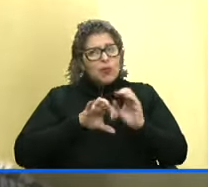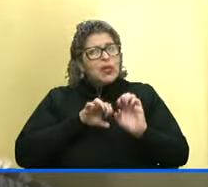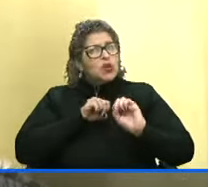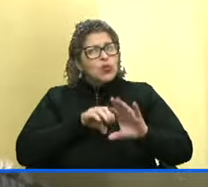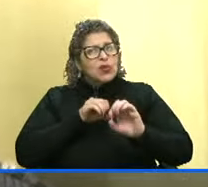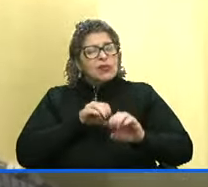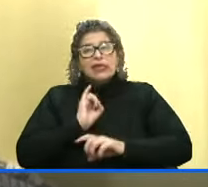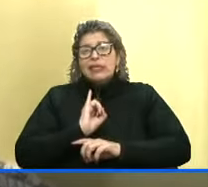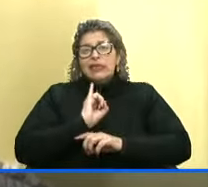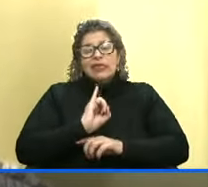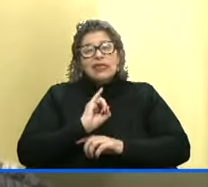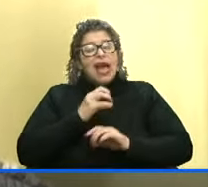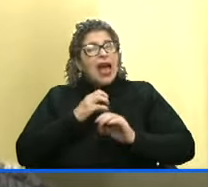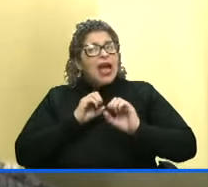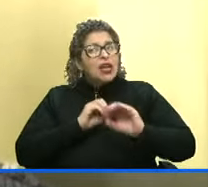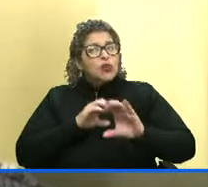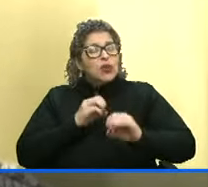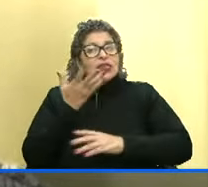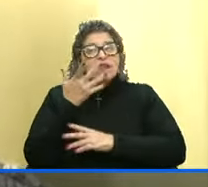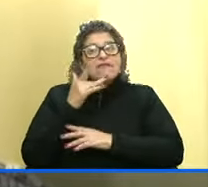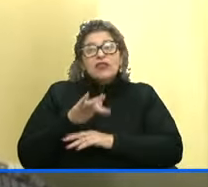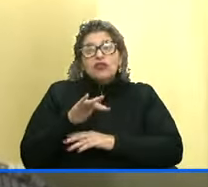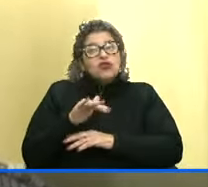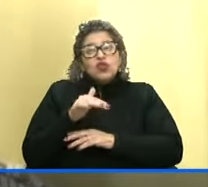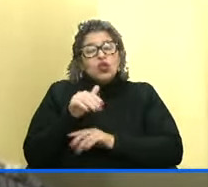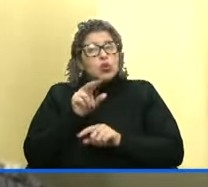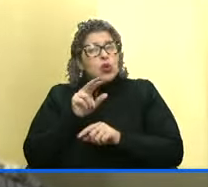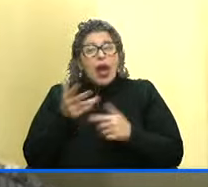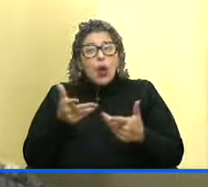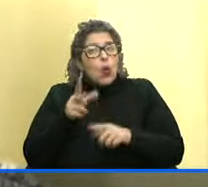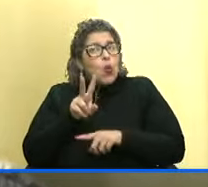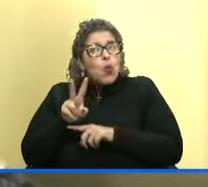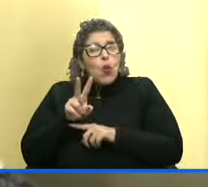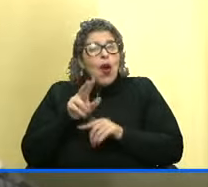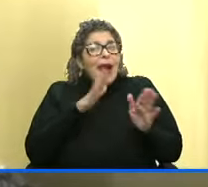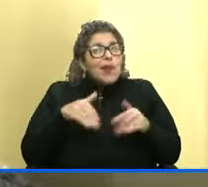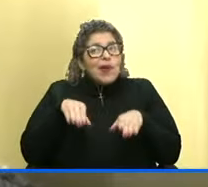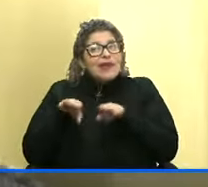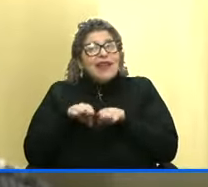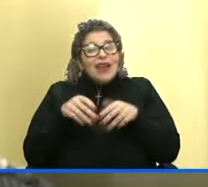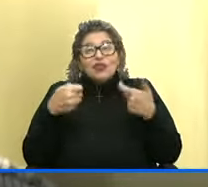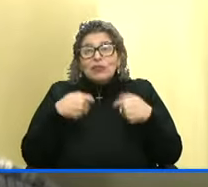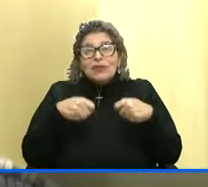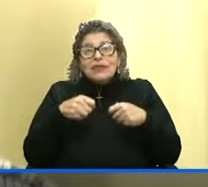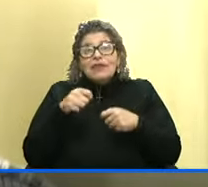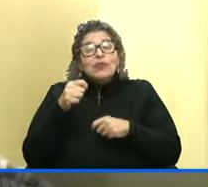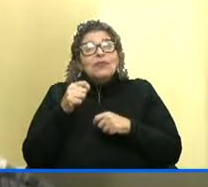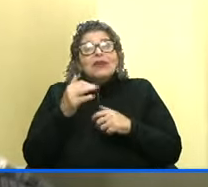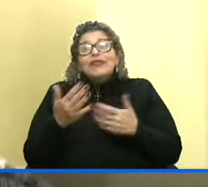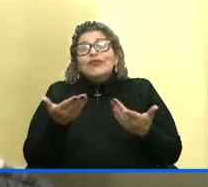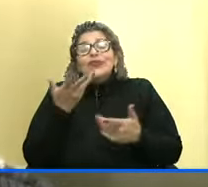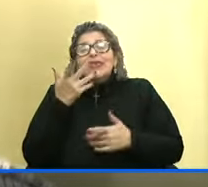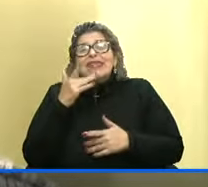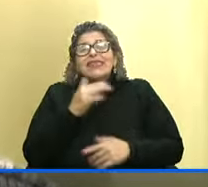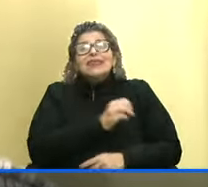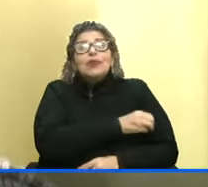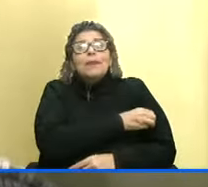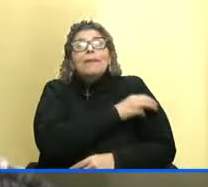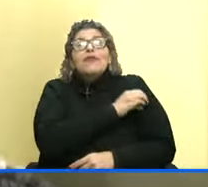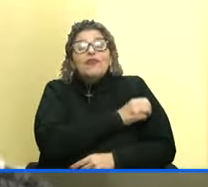educação. E se a educação infantil não está tendo a cuidade necessária, vocês imaginem o que está acontecendo no fundamental e